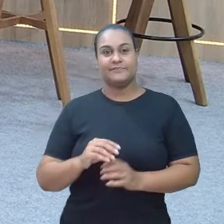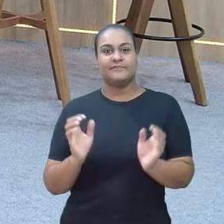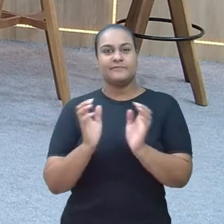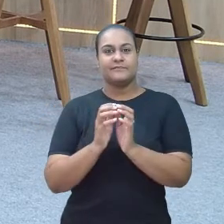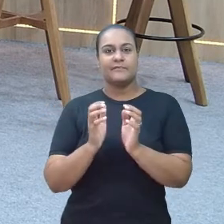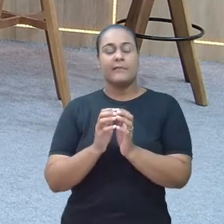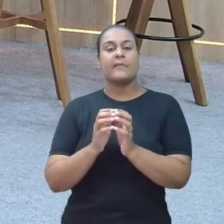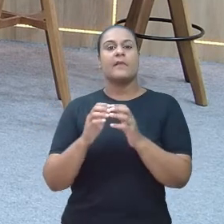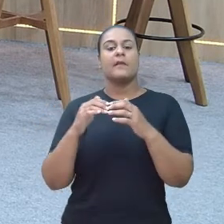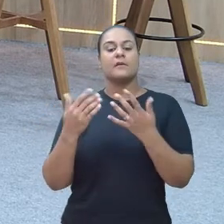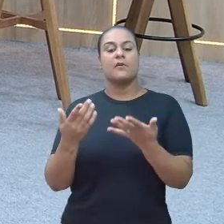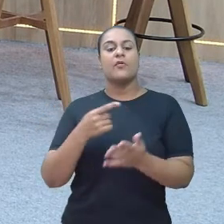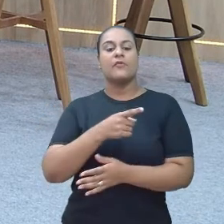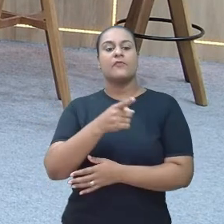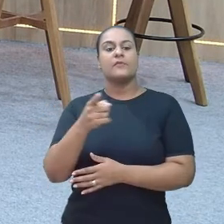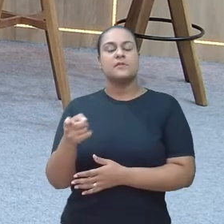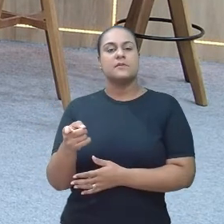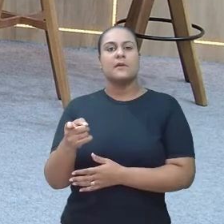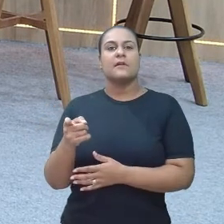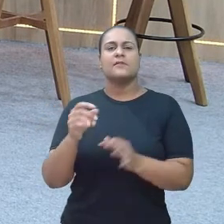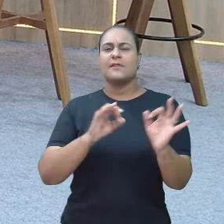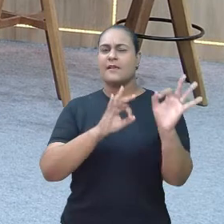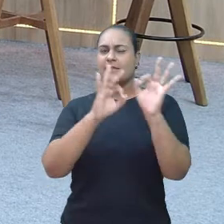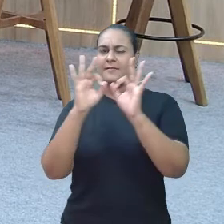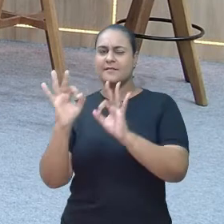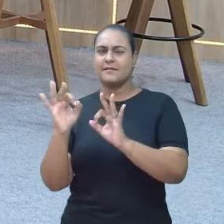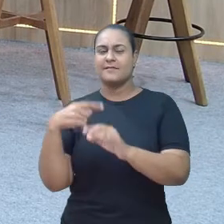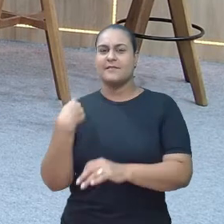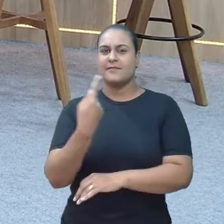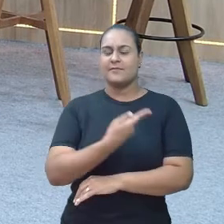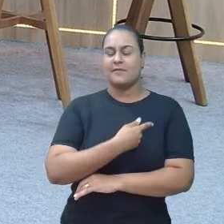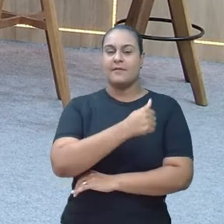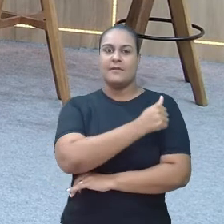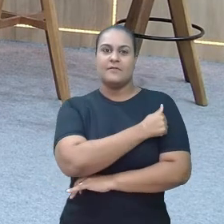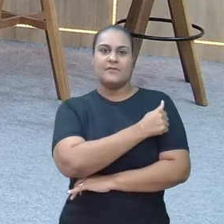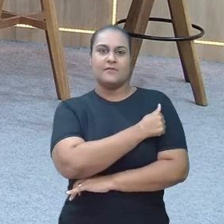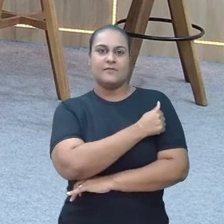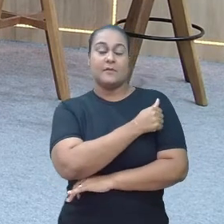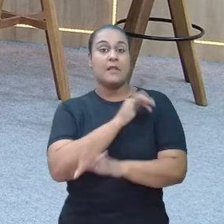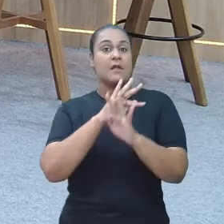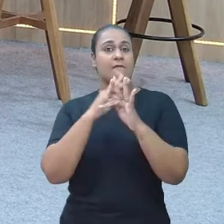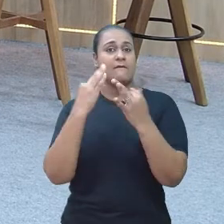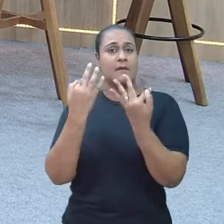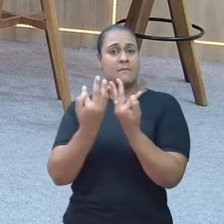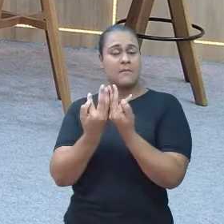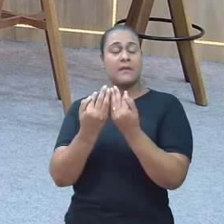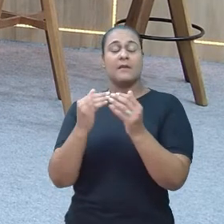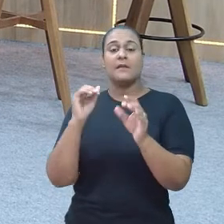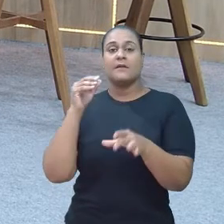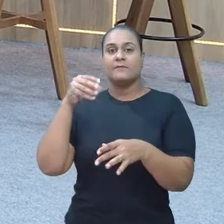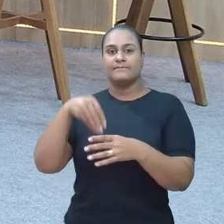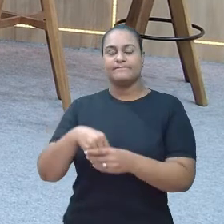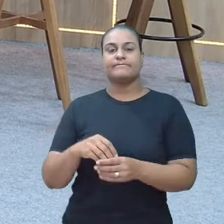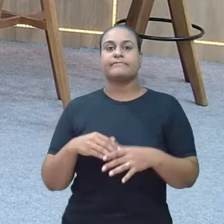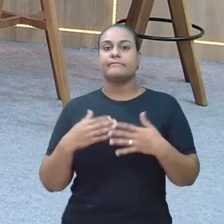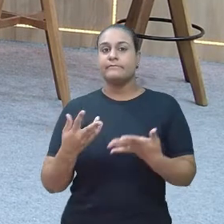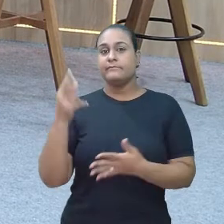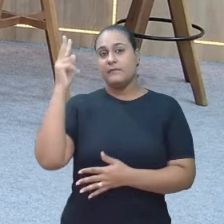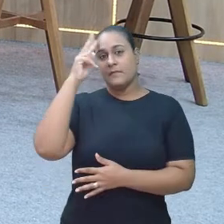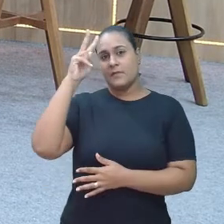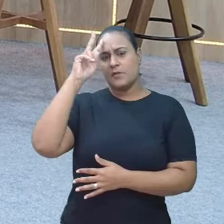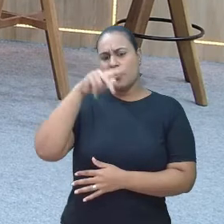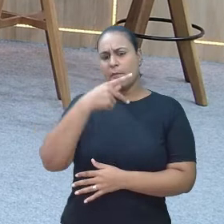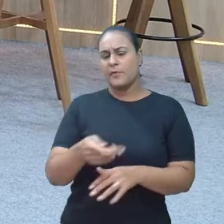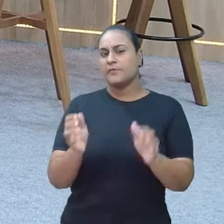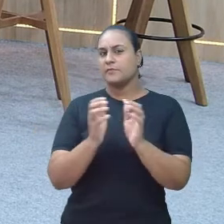todos vocês que nos recebem em sua casa, nossos estudantes e toda a família. Olha só, na nossa aula de História do Recife, nós